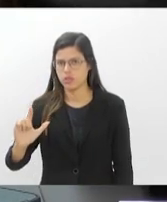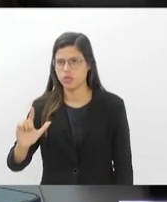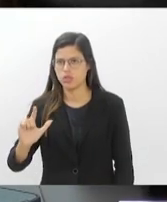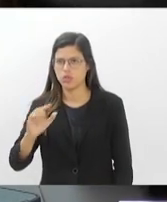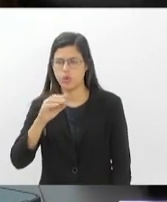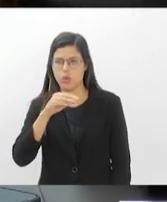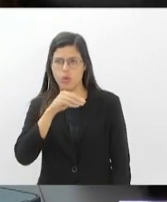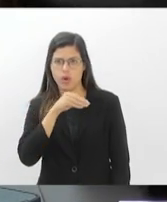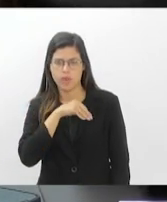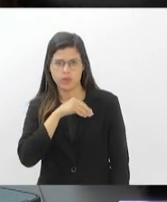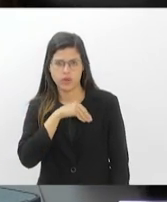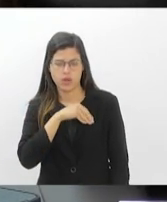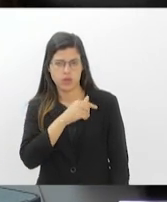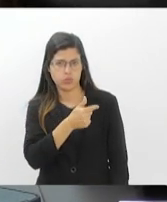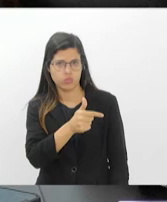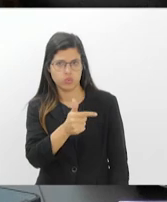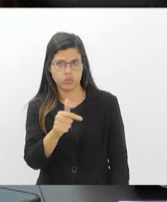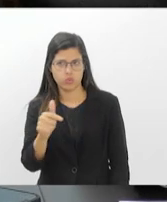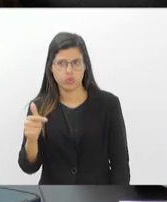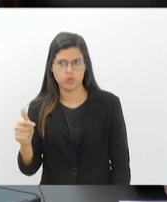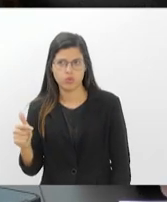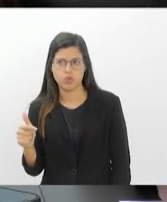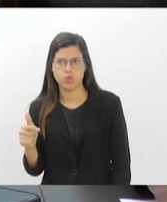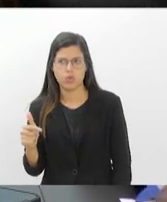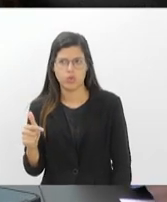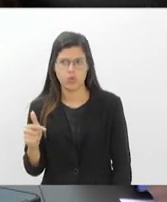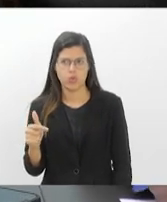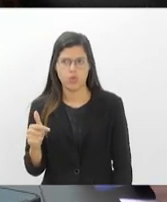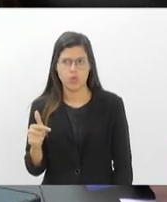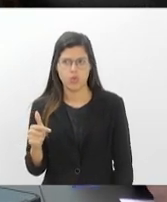Estado, em outras unidades... Distrito Federal.